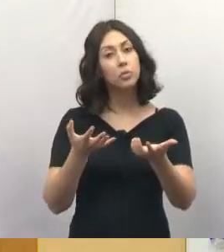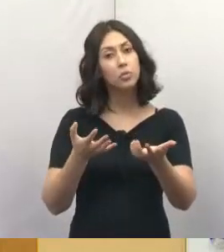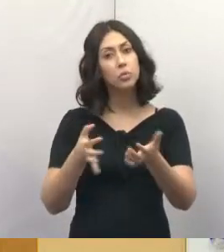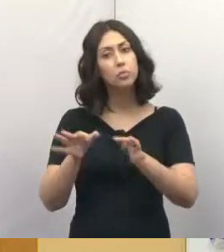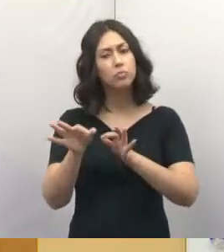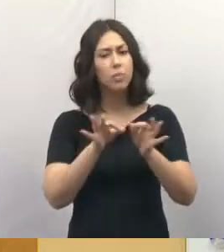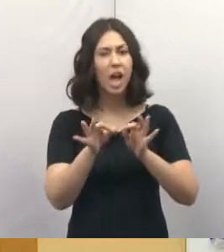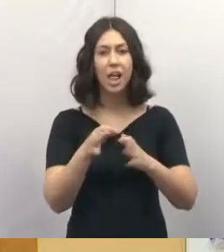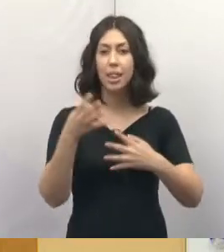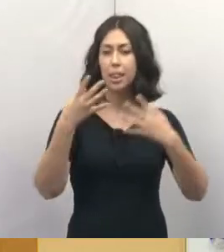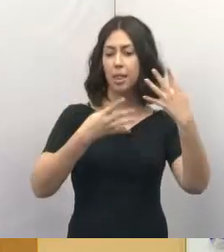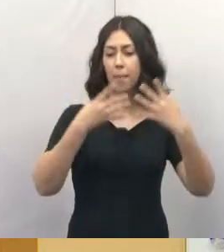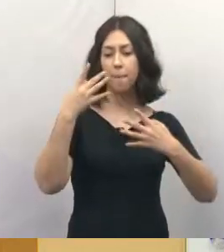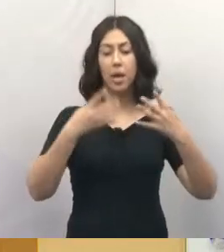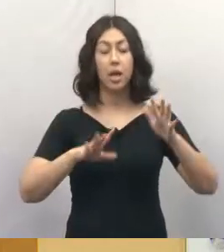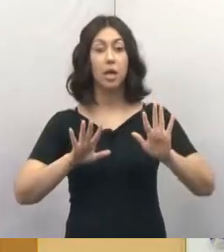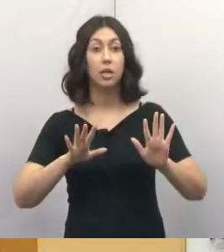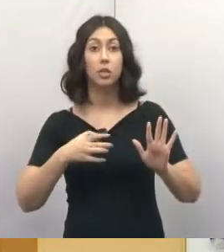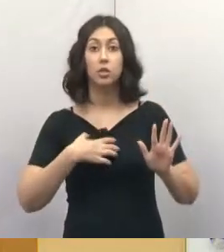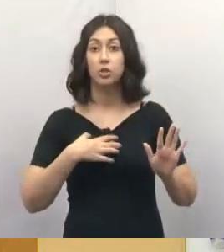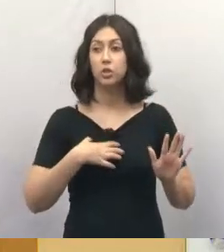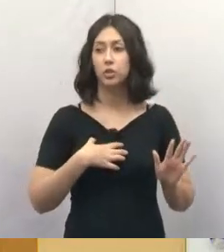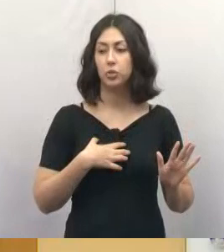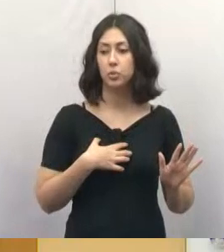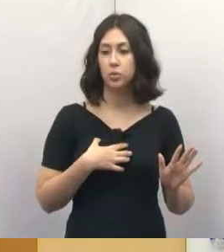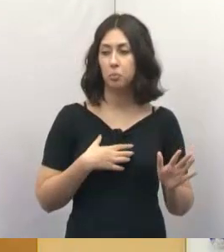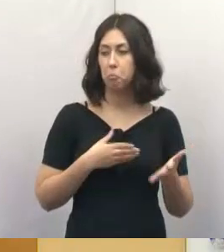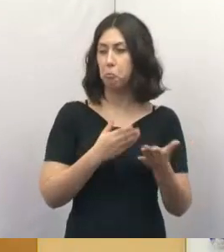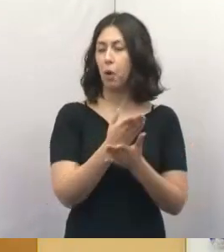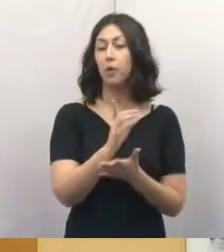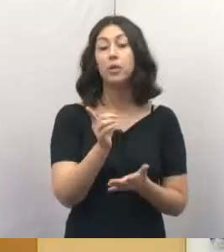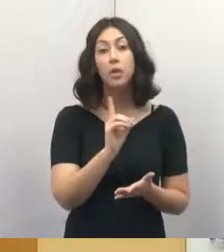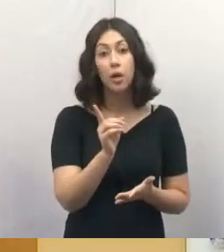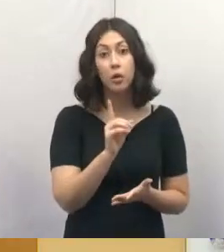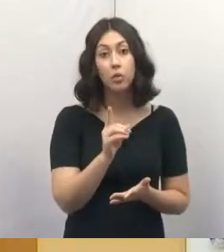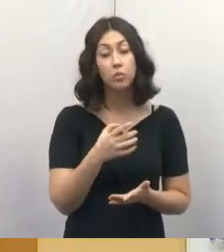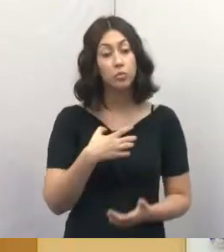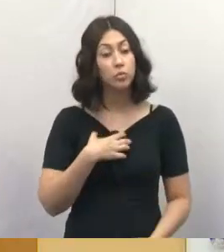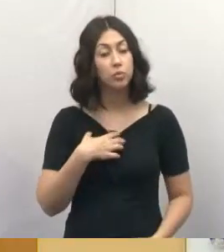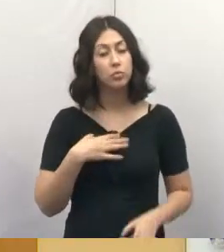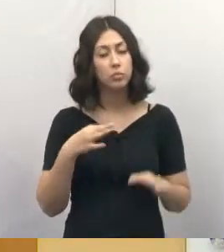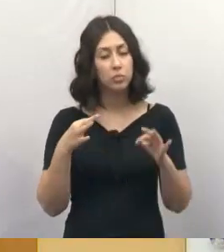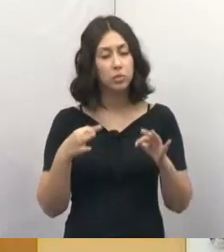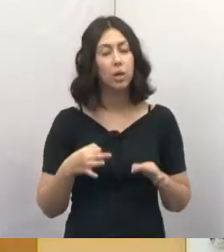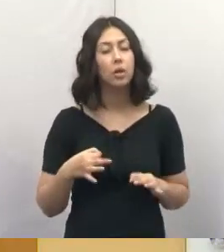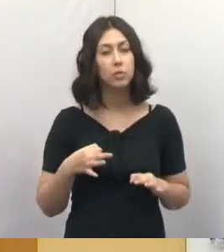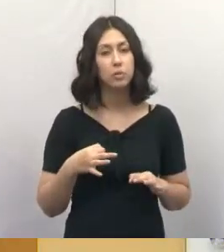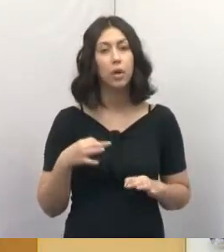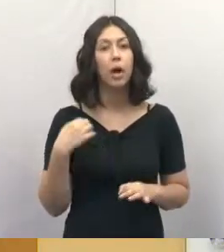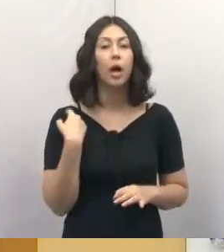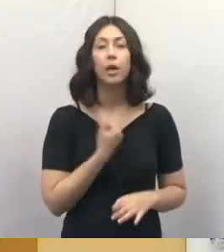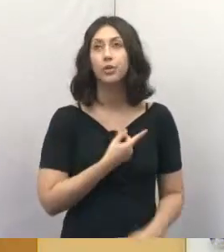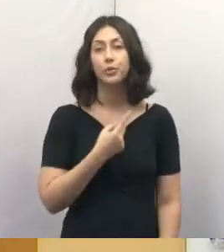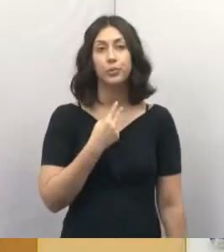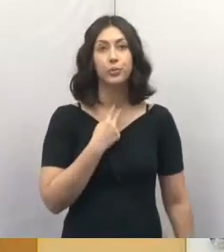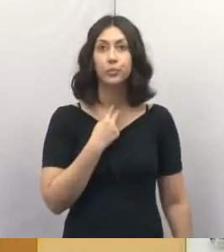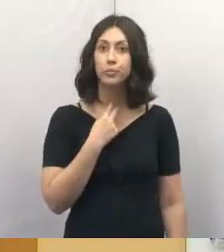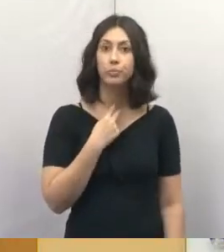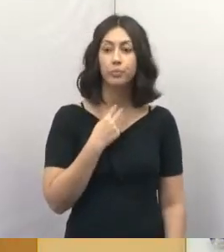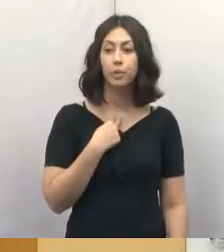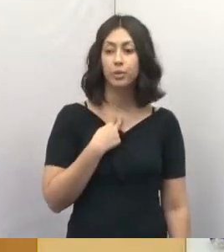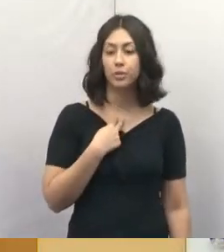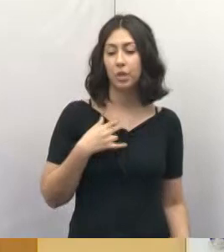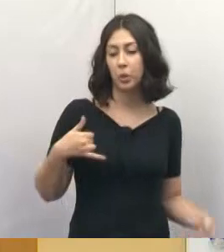não colocando nenhuma objeção no sentido de aprovar um projeto. É assim que funciona, não é? A gente não pode ter as